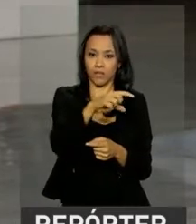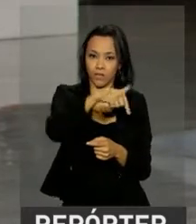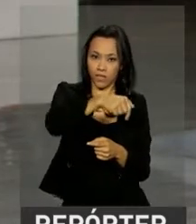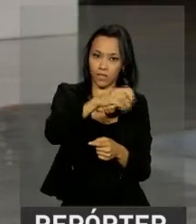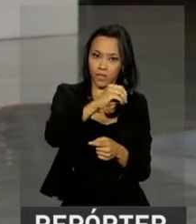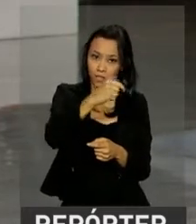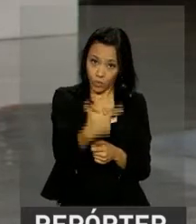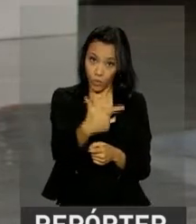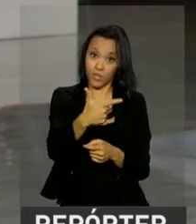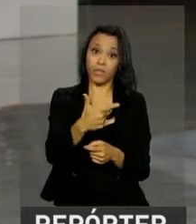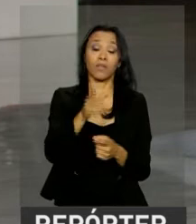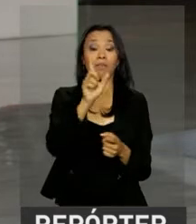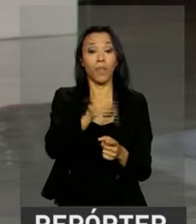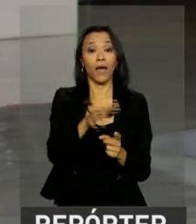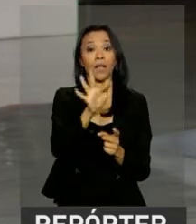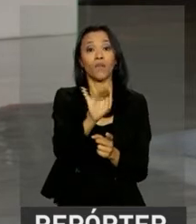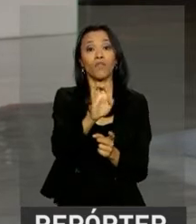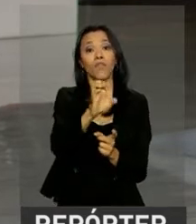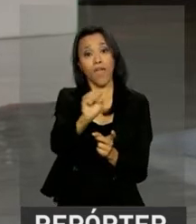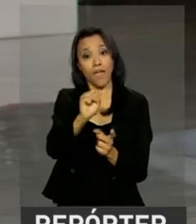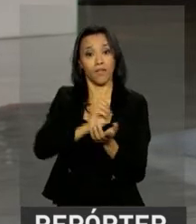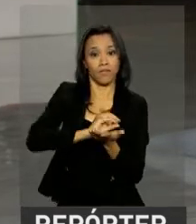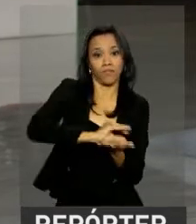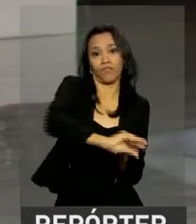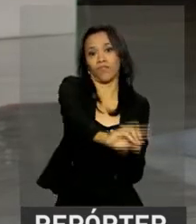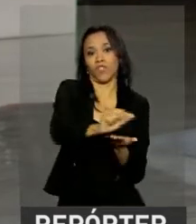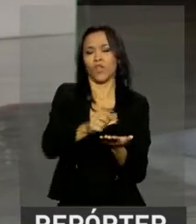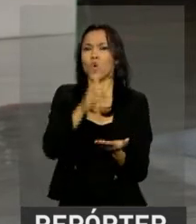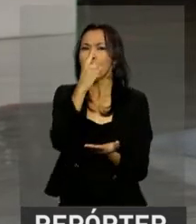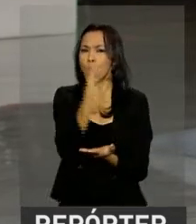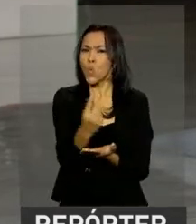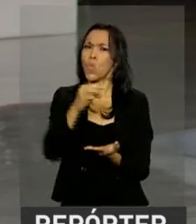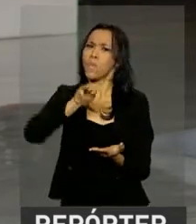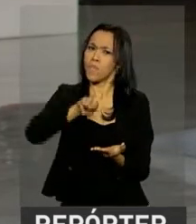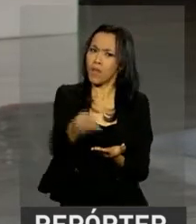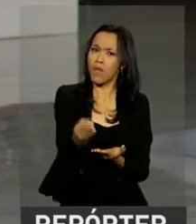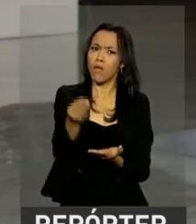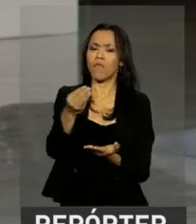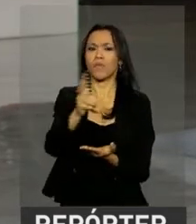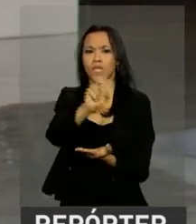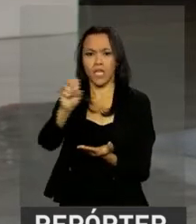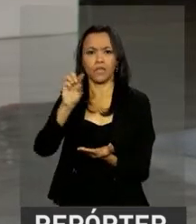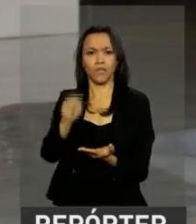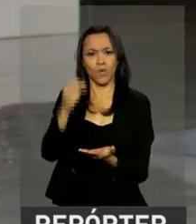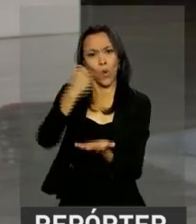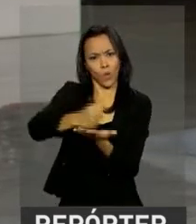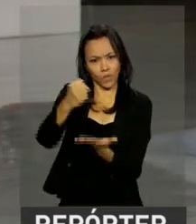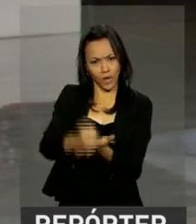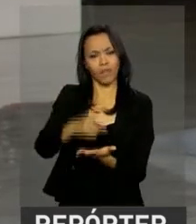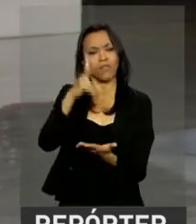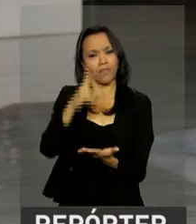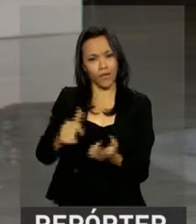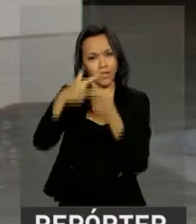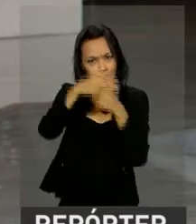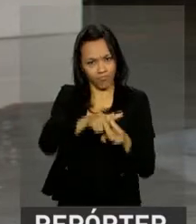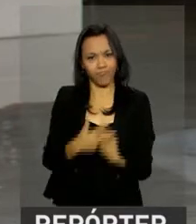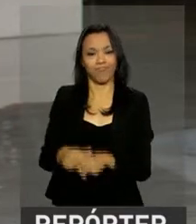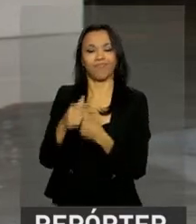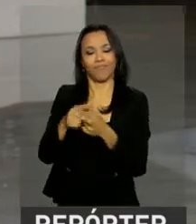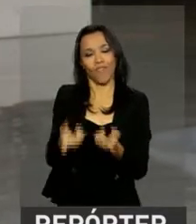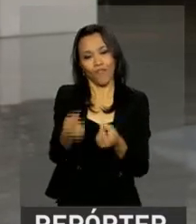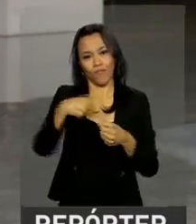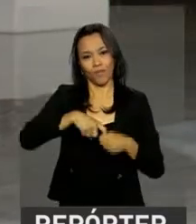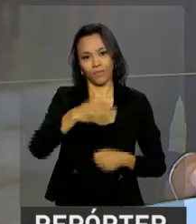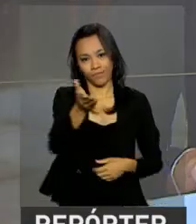com esses recursos mais de um milhão e meio de contratos vão ser normalizadas voto com você no